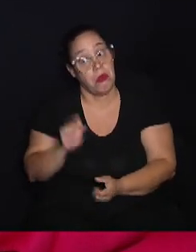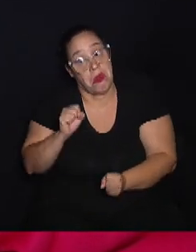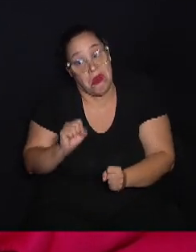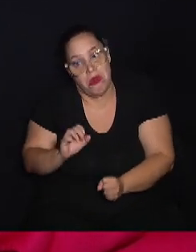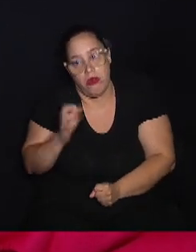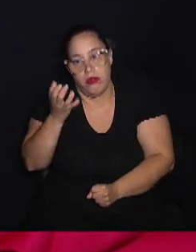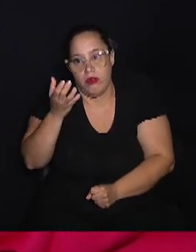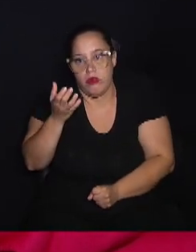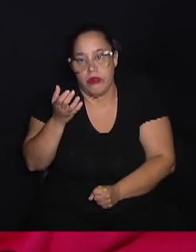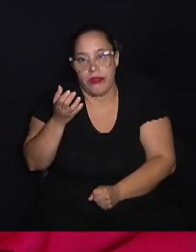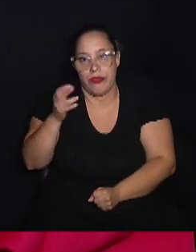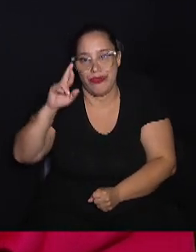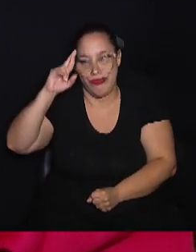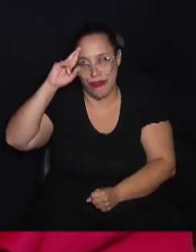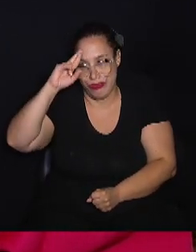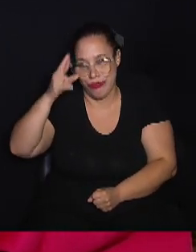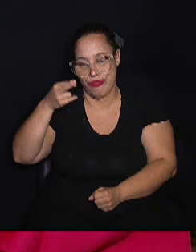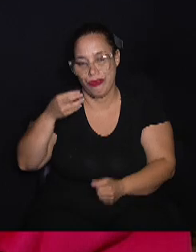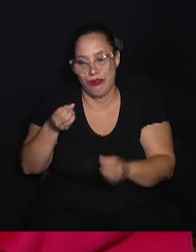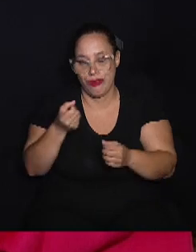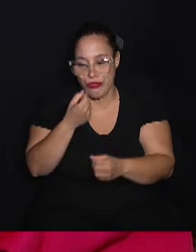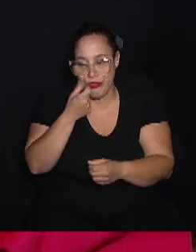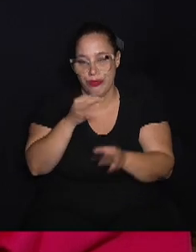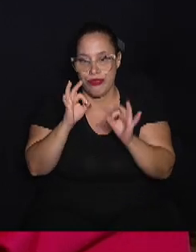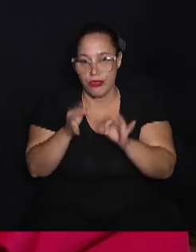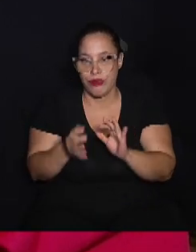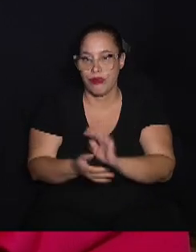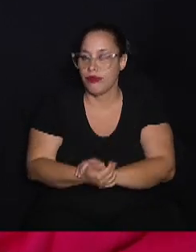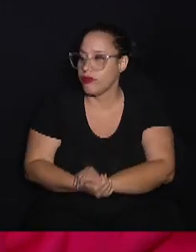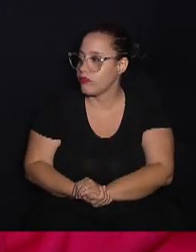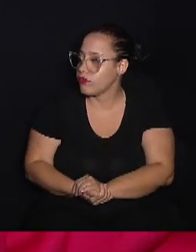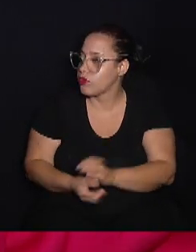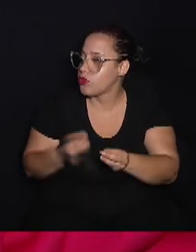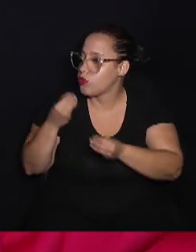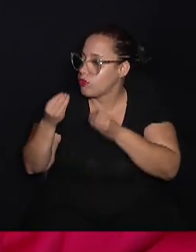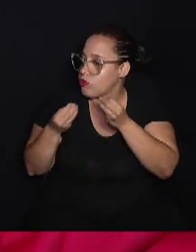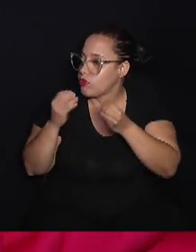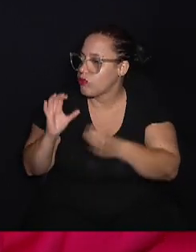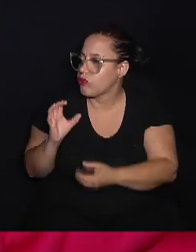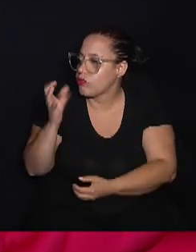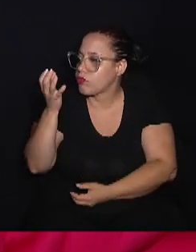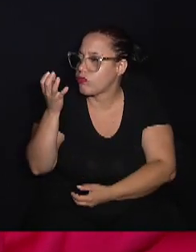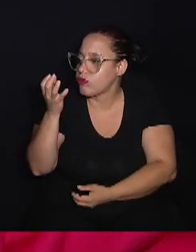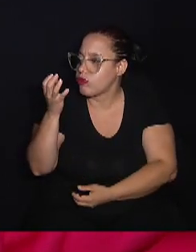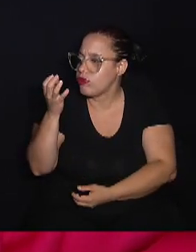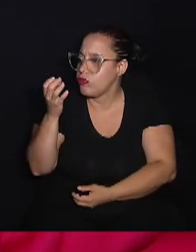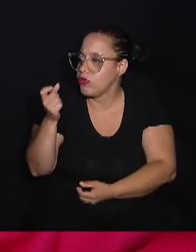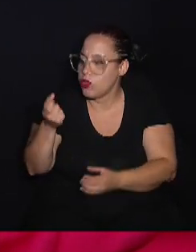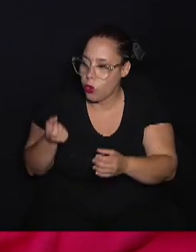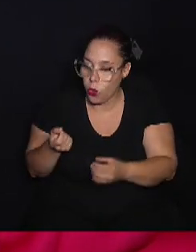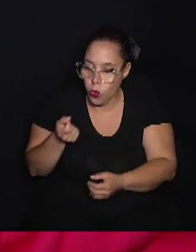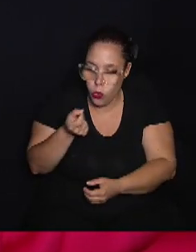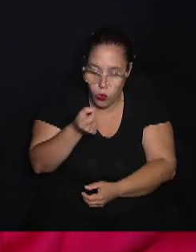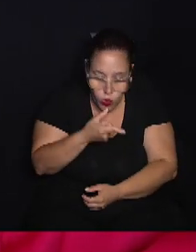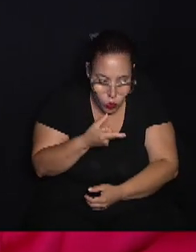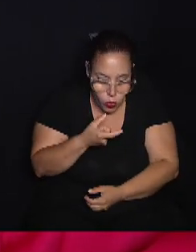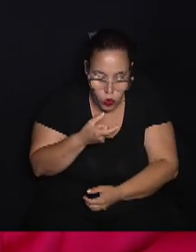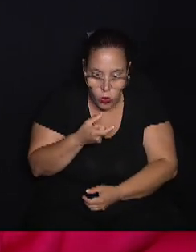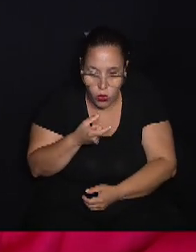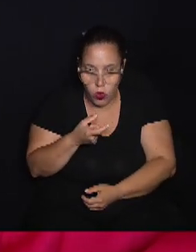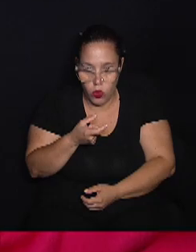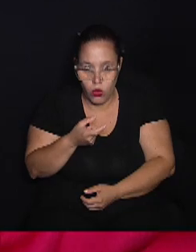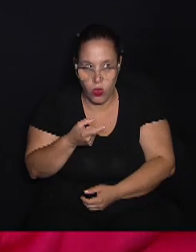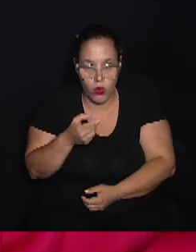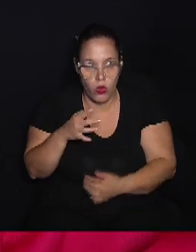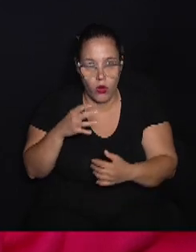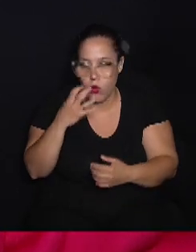tutor acaba tendo bastante dificuldade de administrar as medicações E como que acontece porque parece que quando a gente vai dar um remédio pro cachorro parece que na